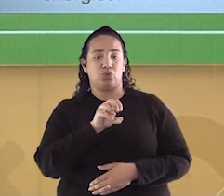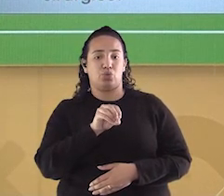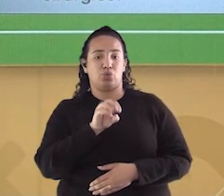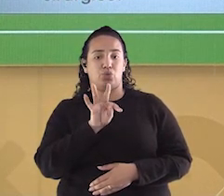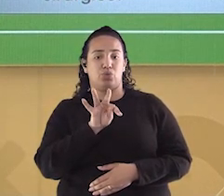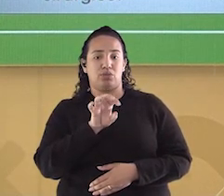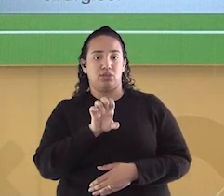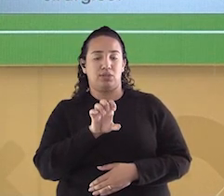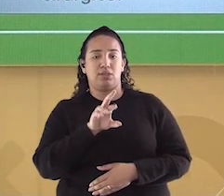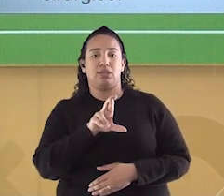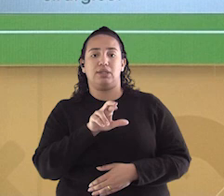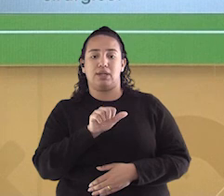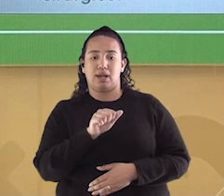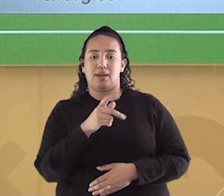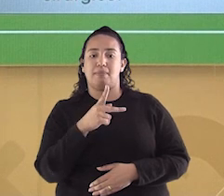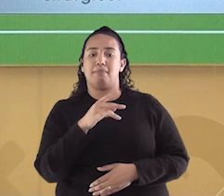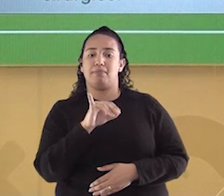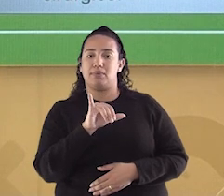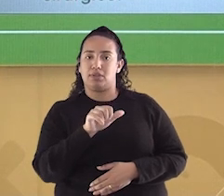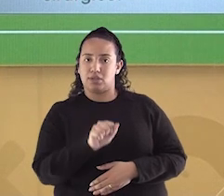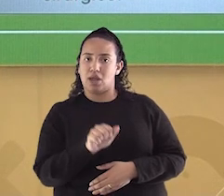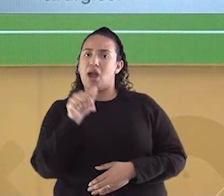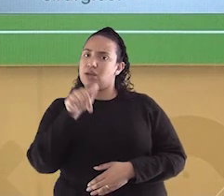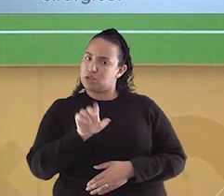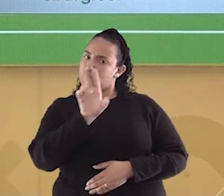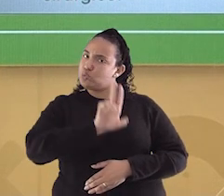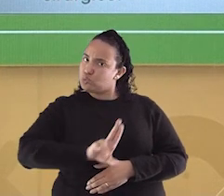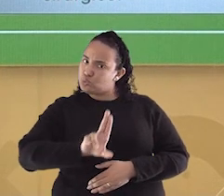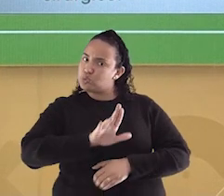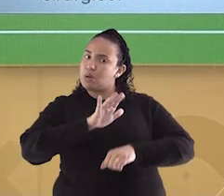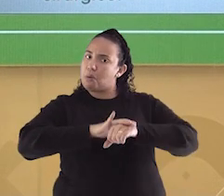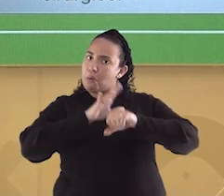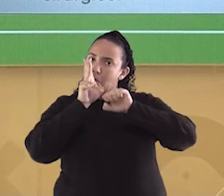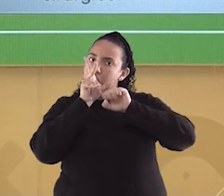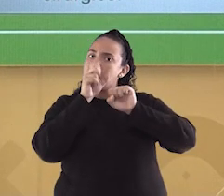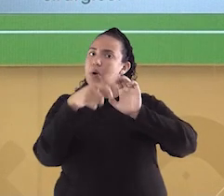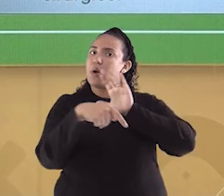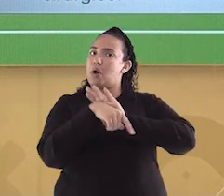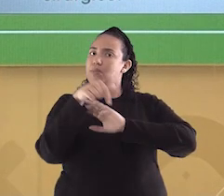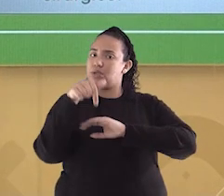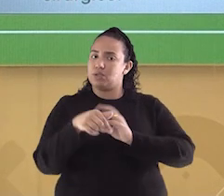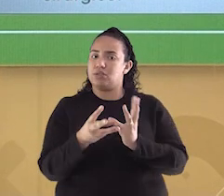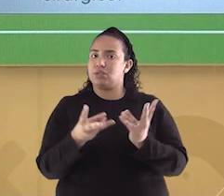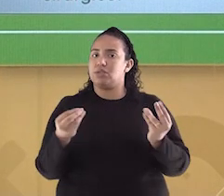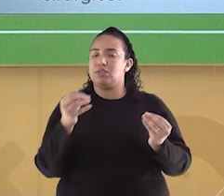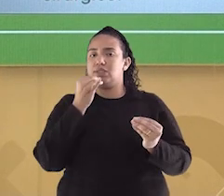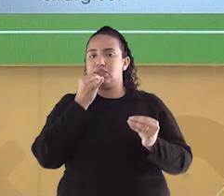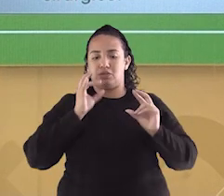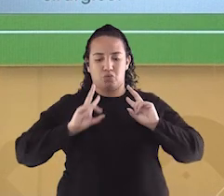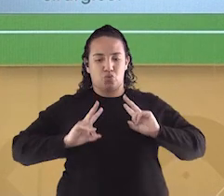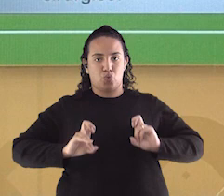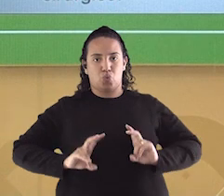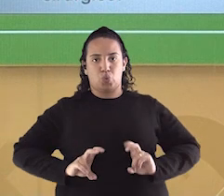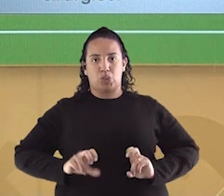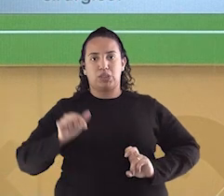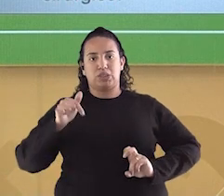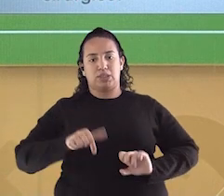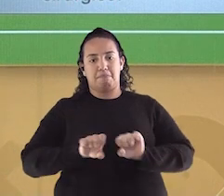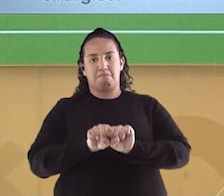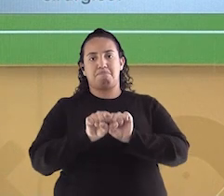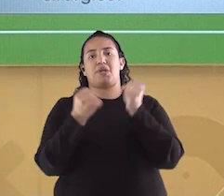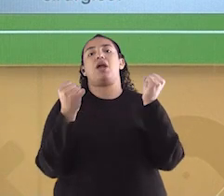poder destrutivo da radiação mesmo, de forma direcionada, para atacar e destruir as células de tumores benignos ou